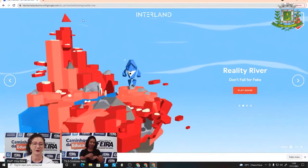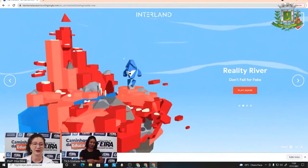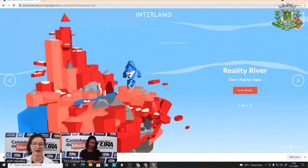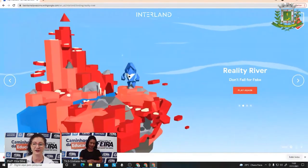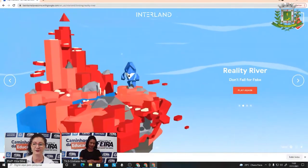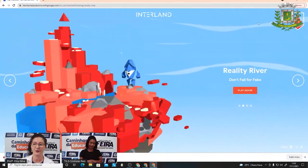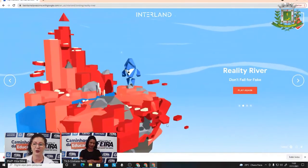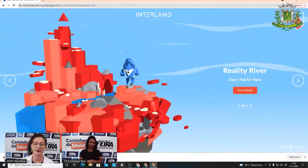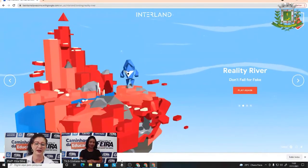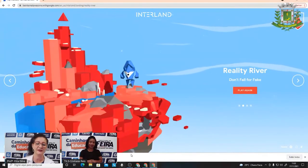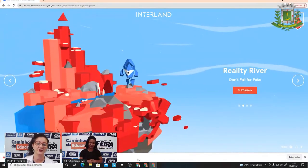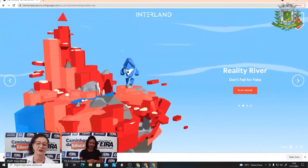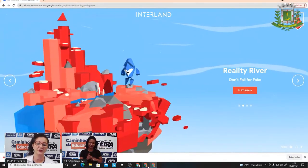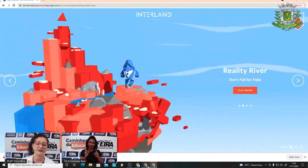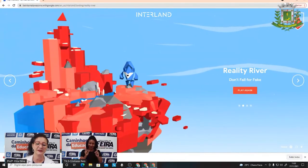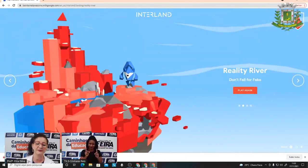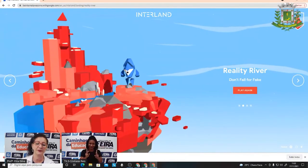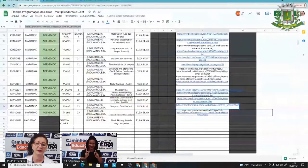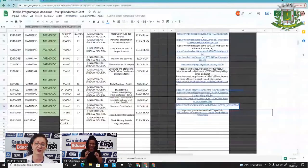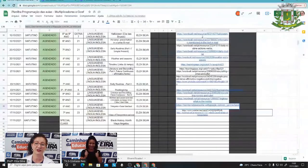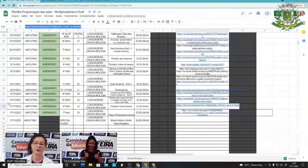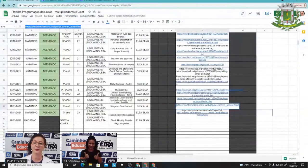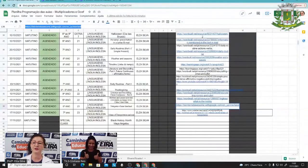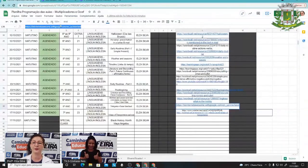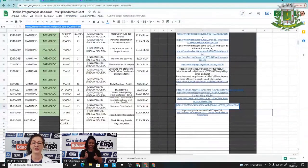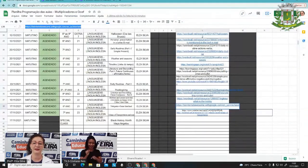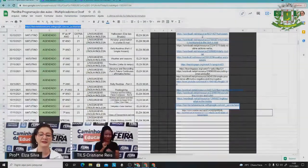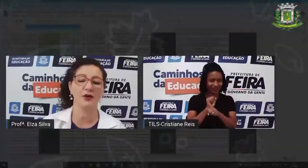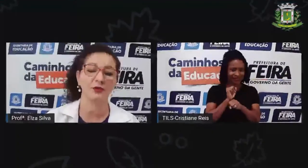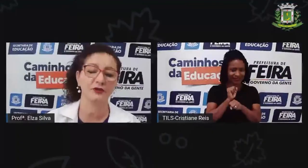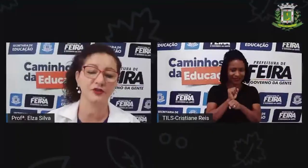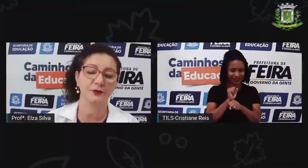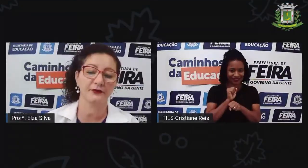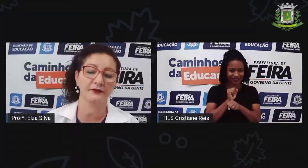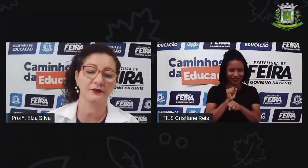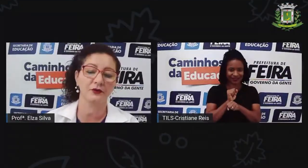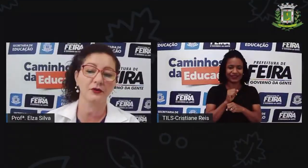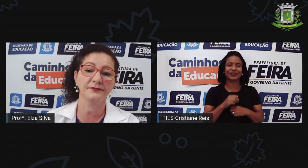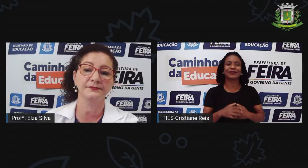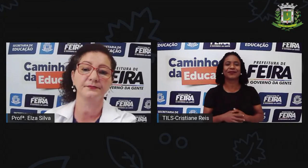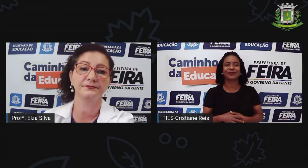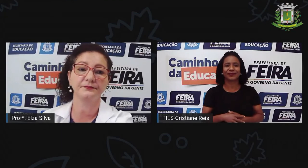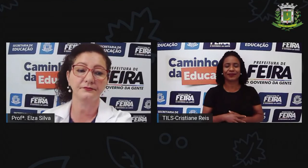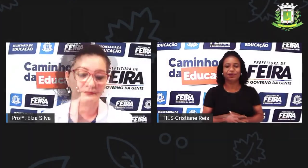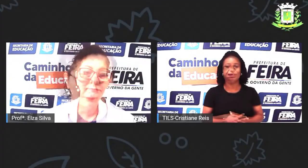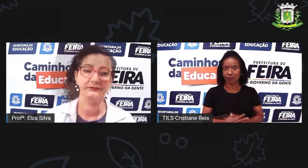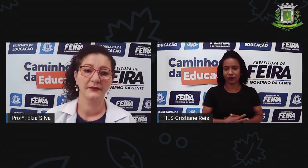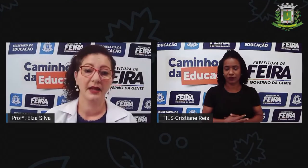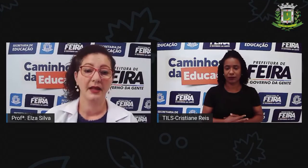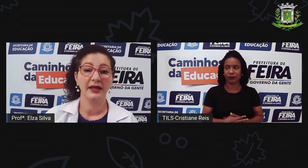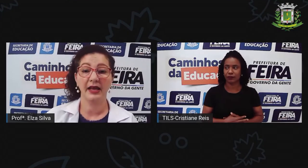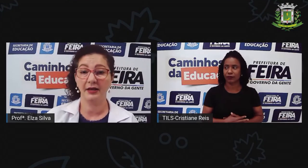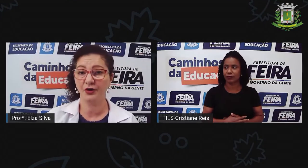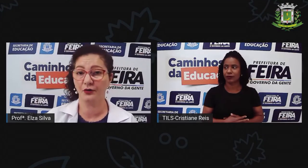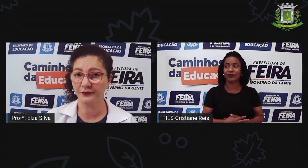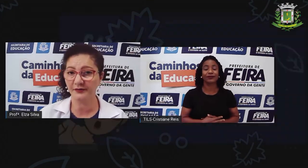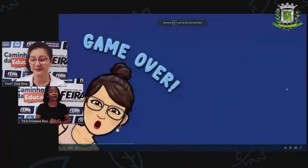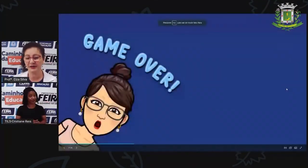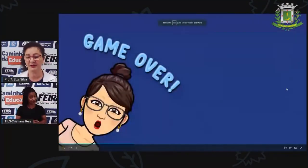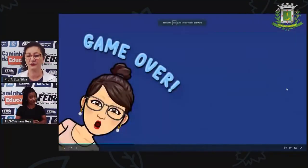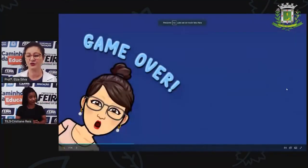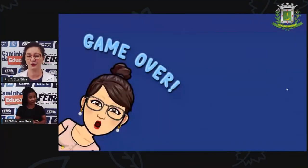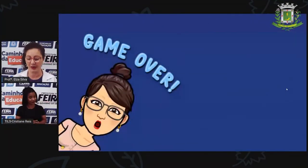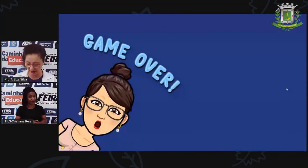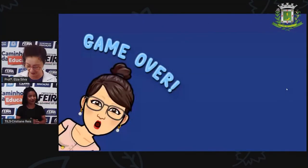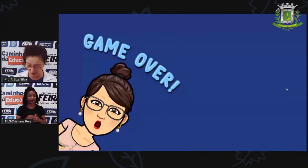oportunidade. Ok, students? Just a moment, please. Só um minutinho, por favor. Game over.